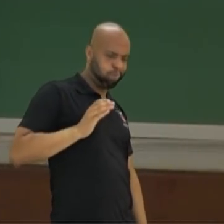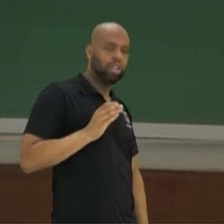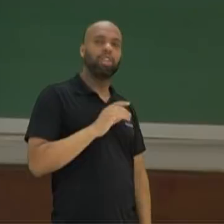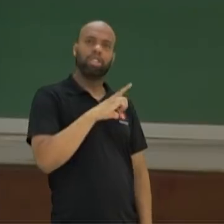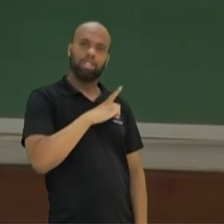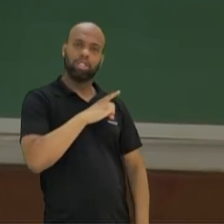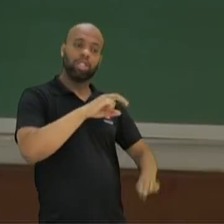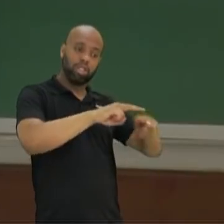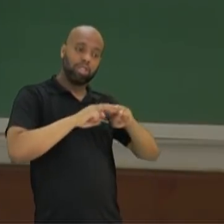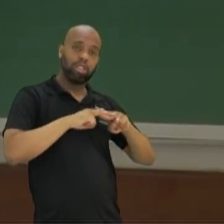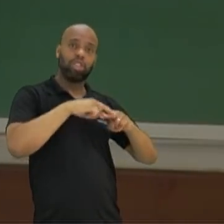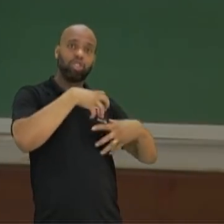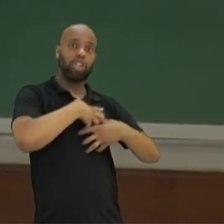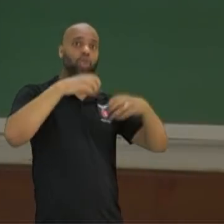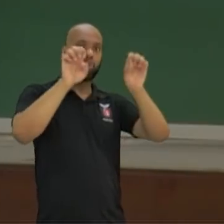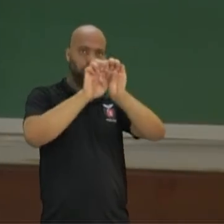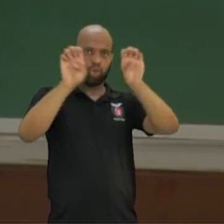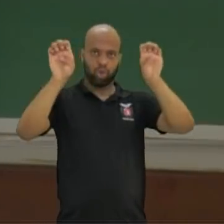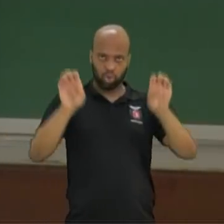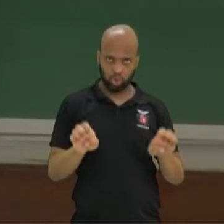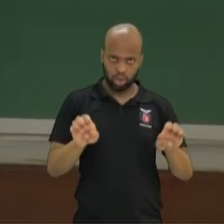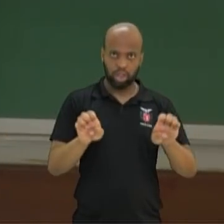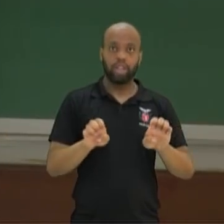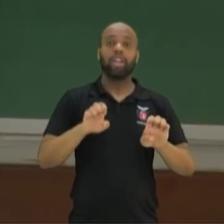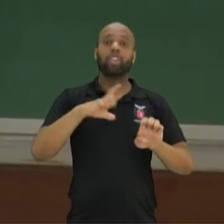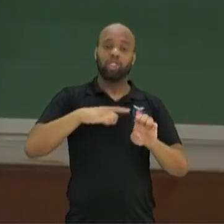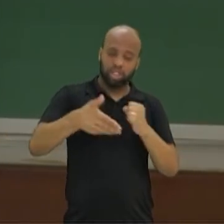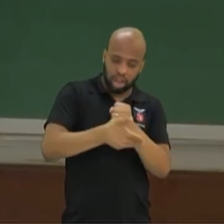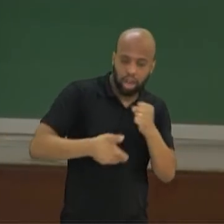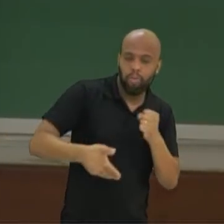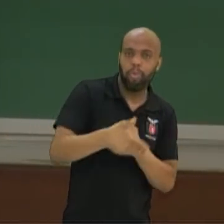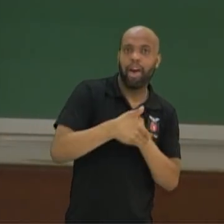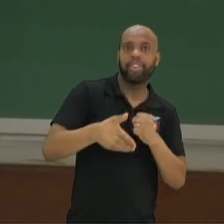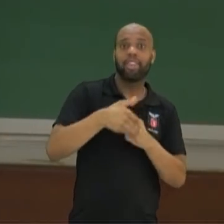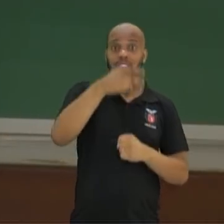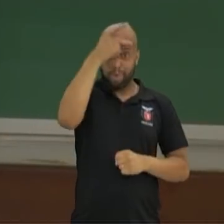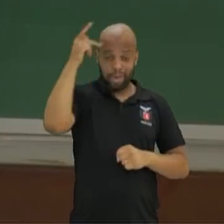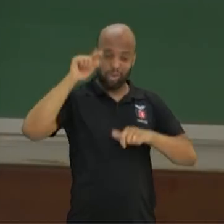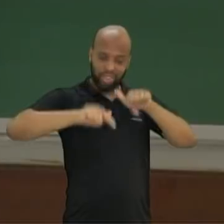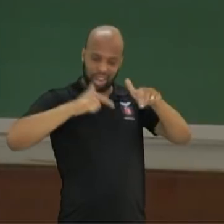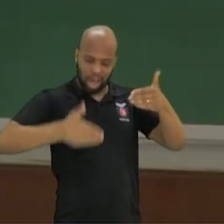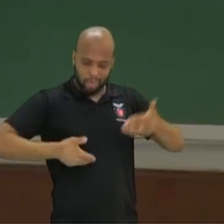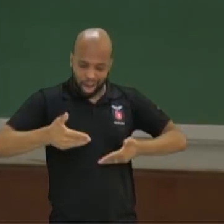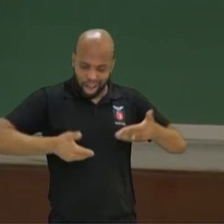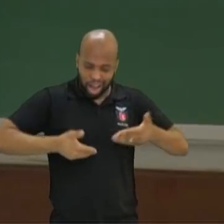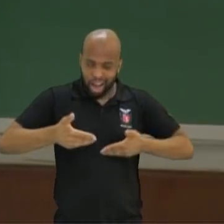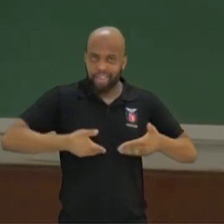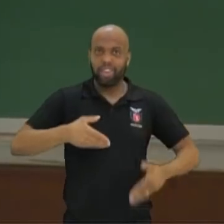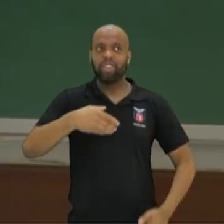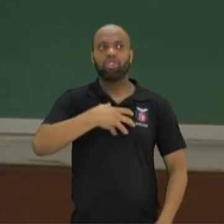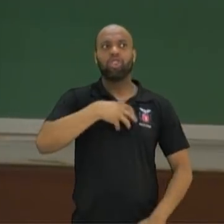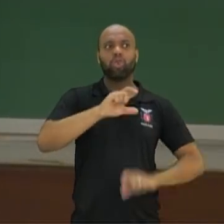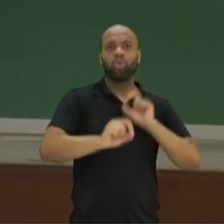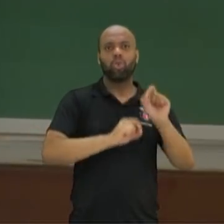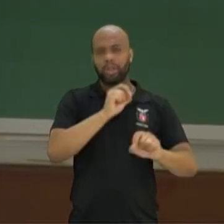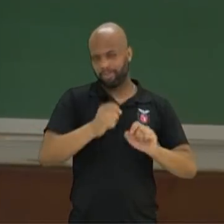em decorrência desta estrutura e embasado por uma mão de obra muito